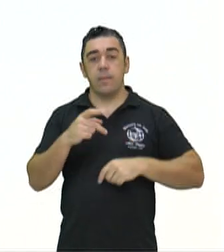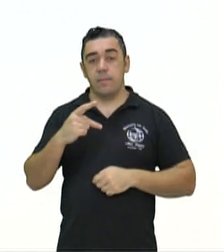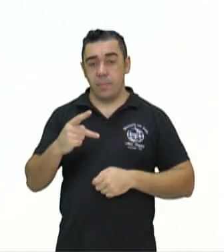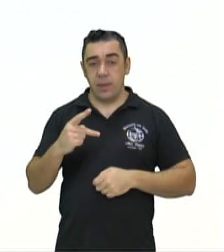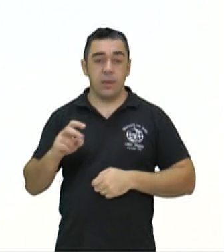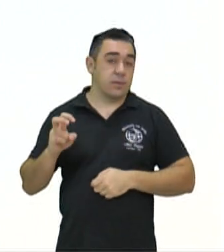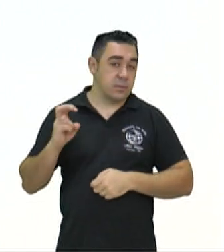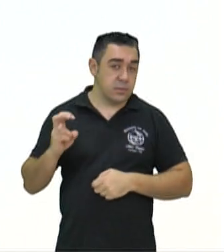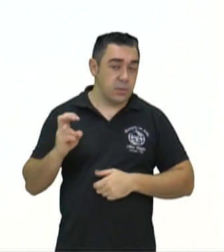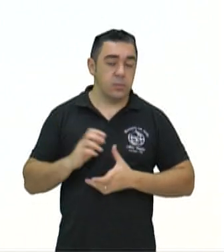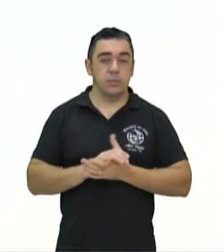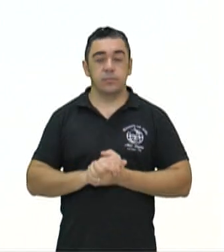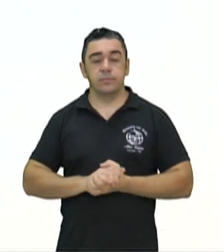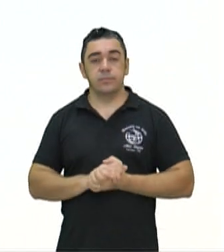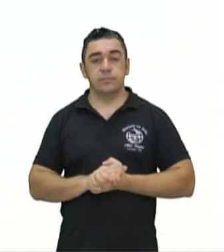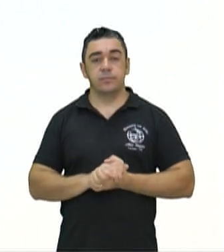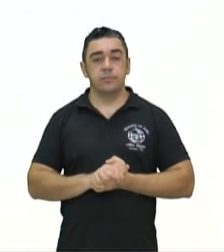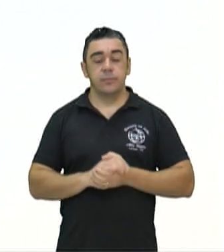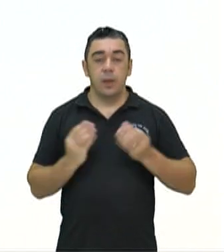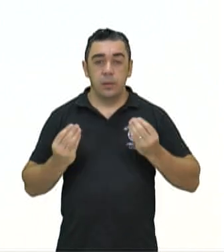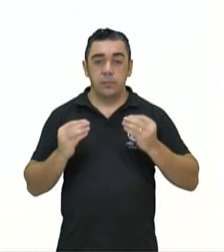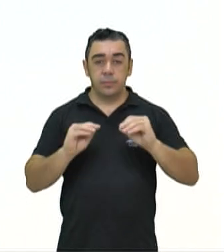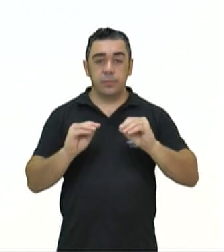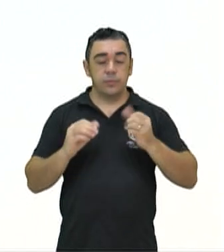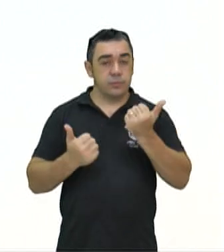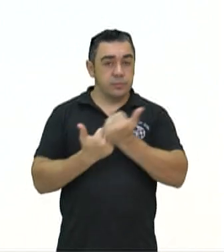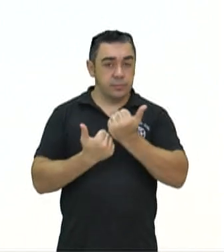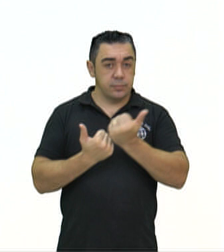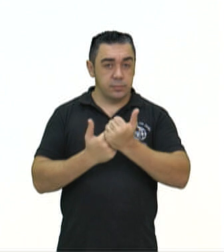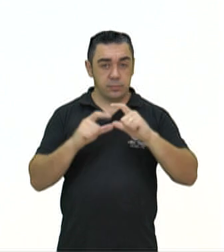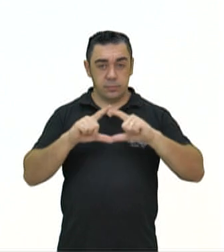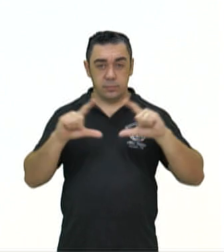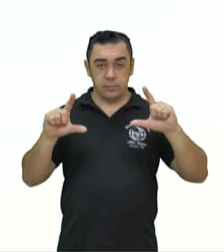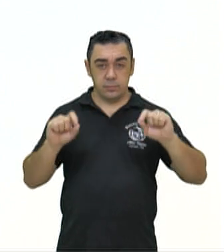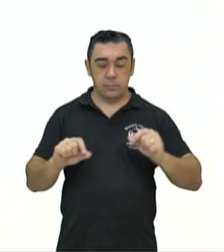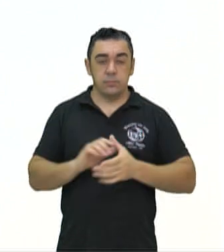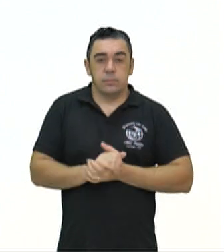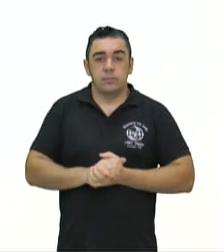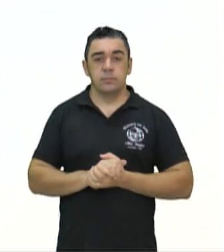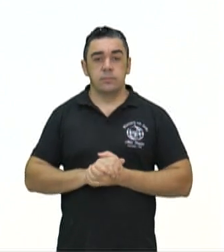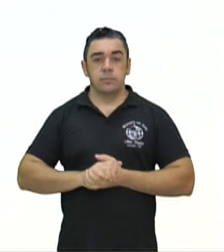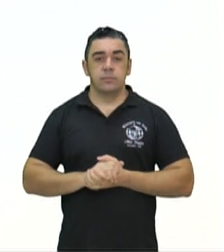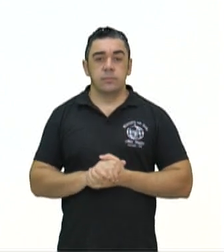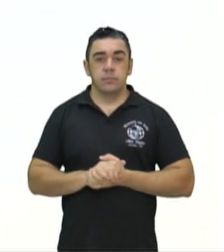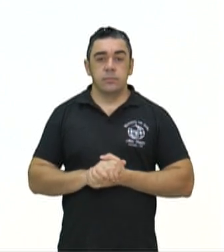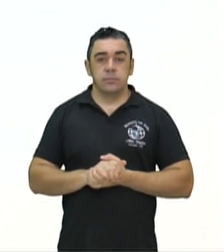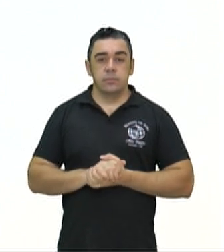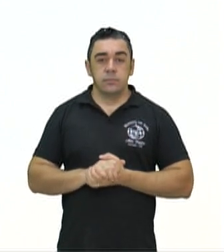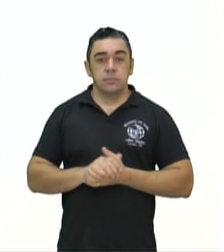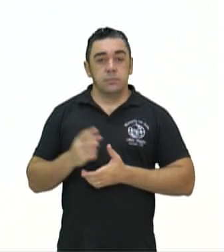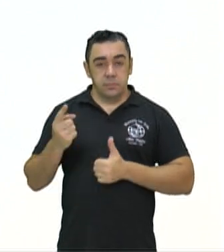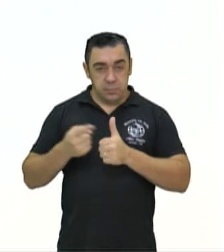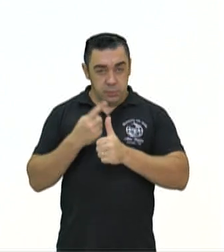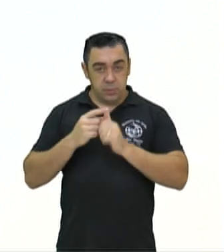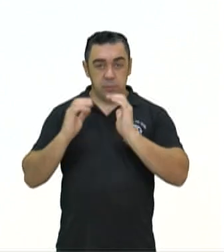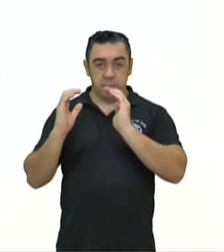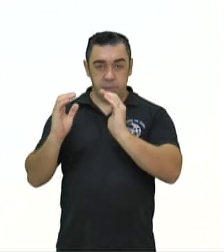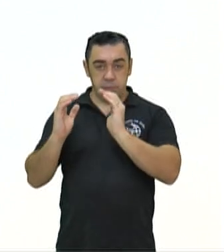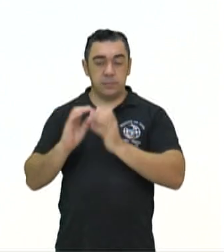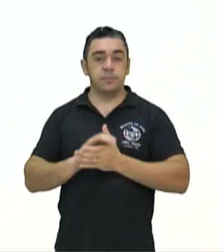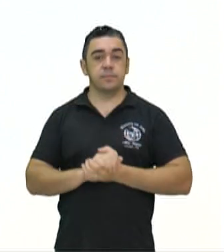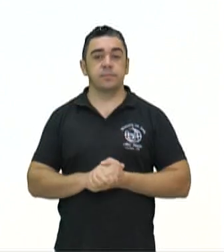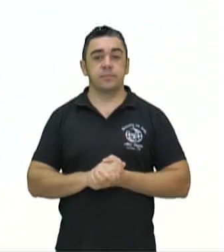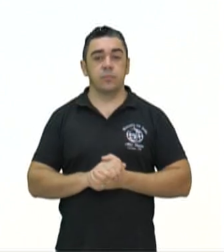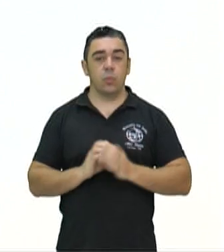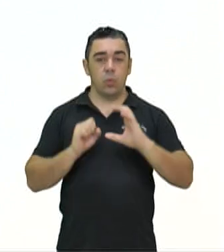igual a 5. Colocando na nossa fórmula, primeiro vamos resolver o que está entre parênteses.